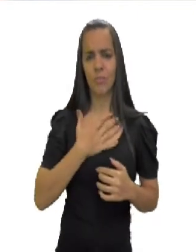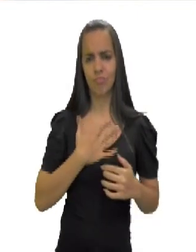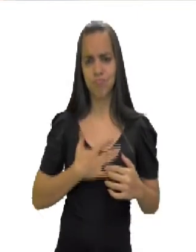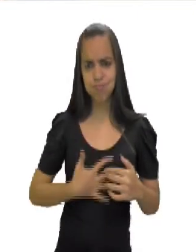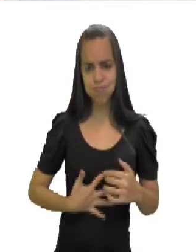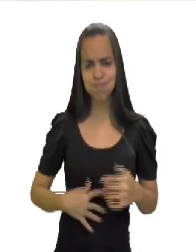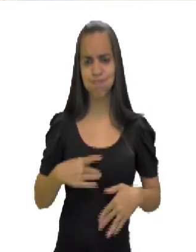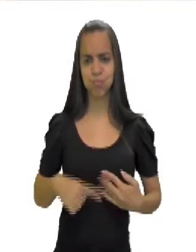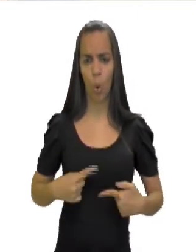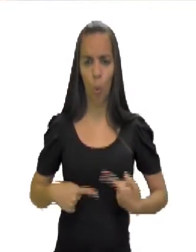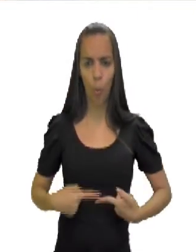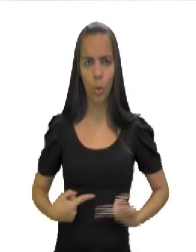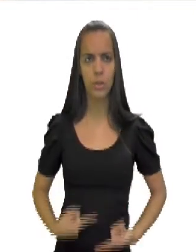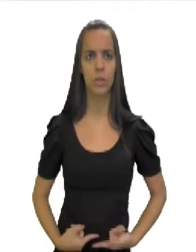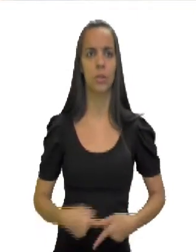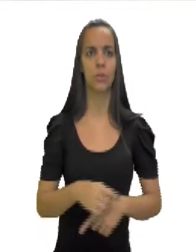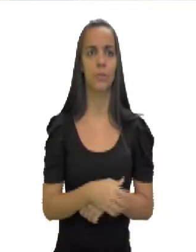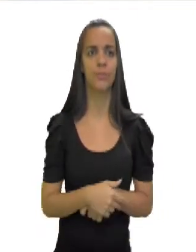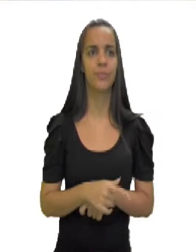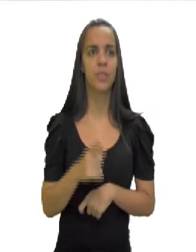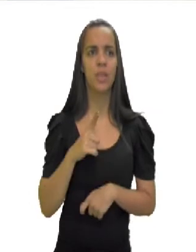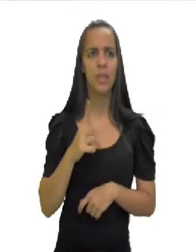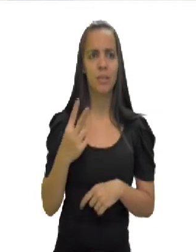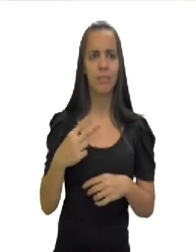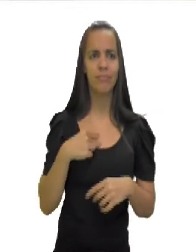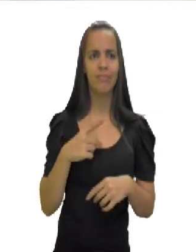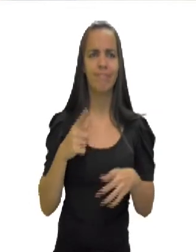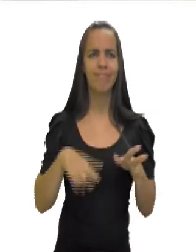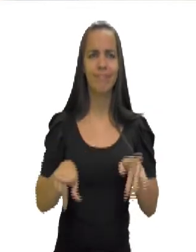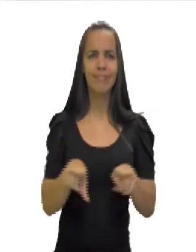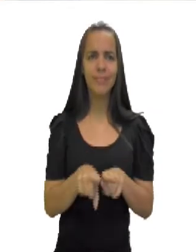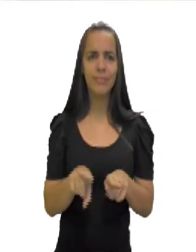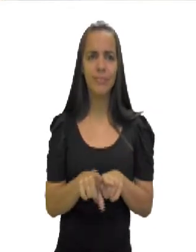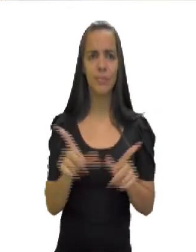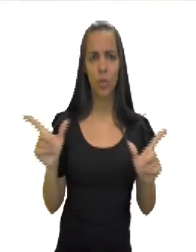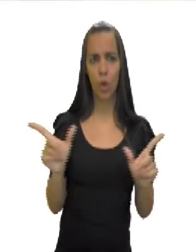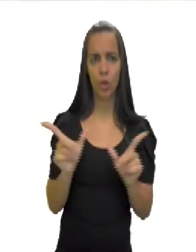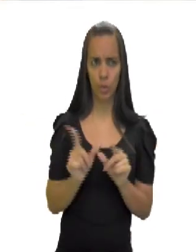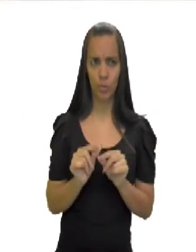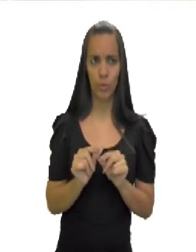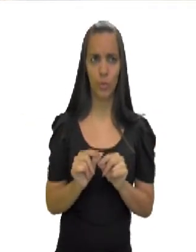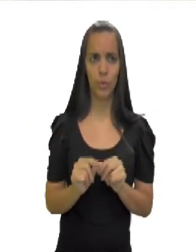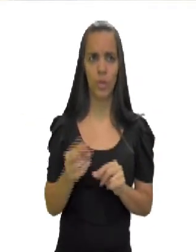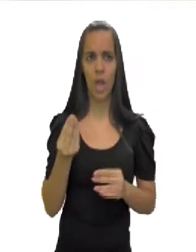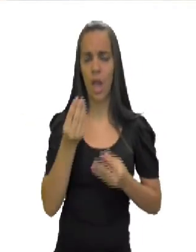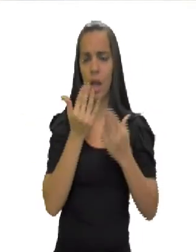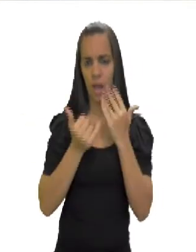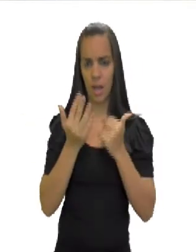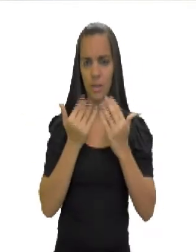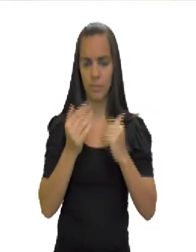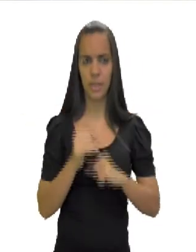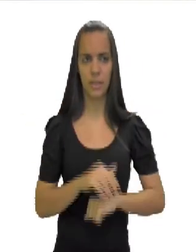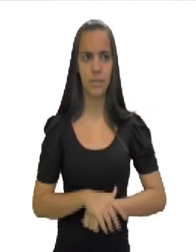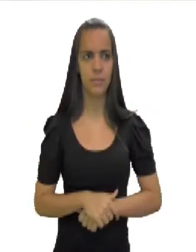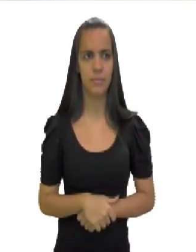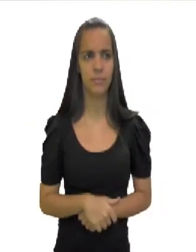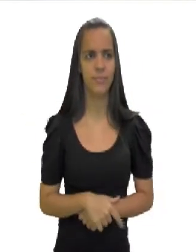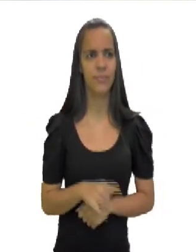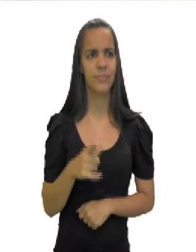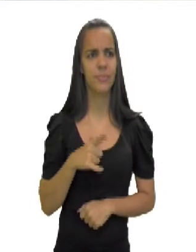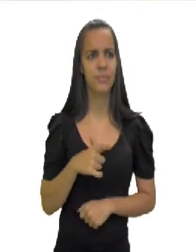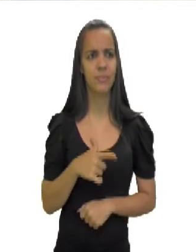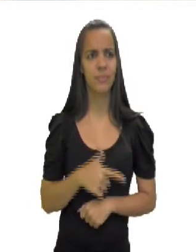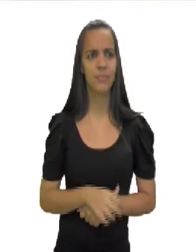absorver e metabolizar os nutrientes diminui. Portanto, a atenção com a alimentação deve